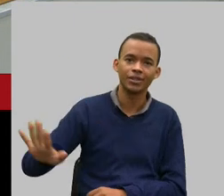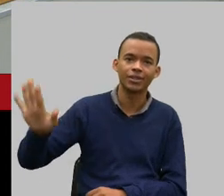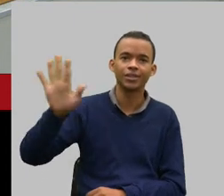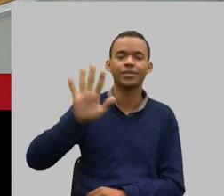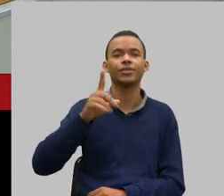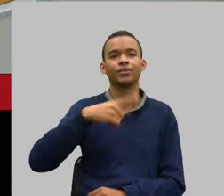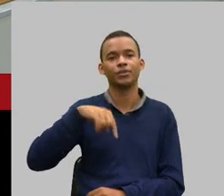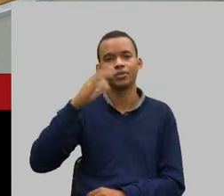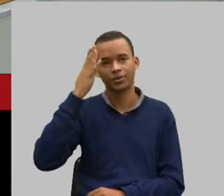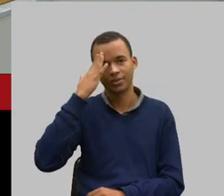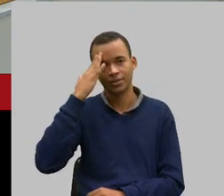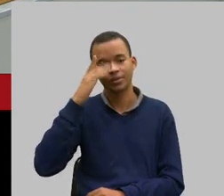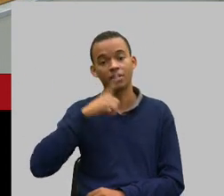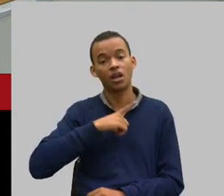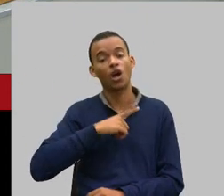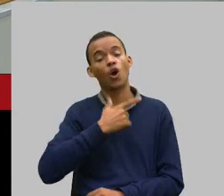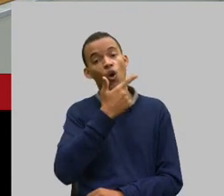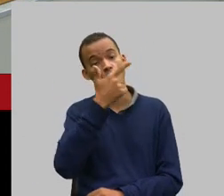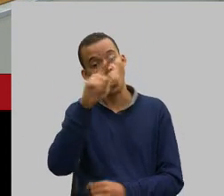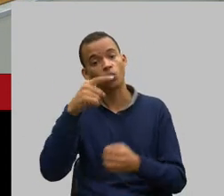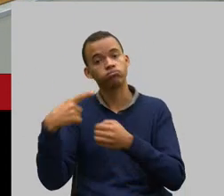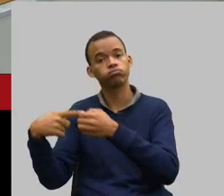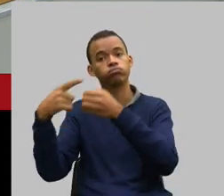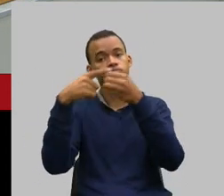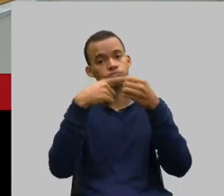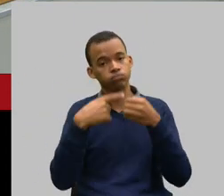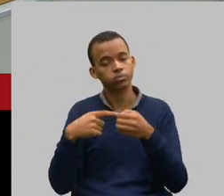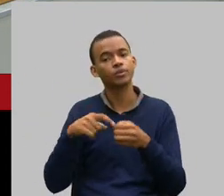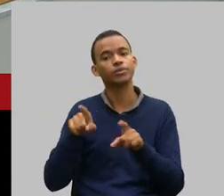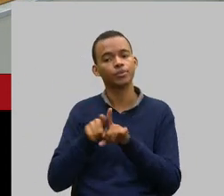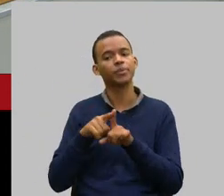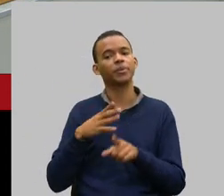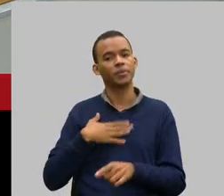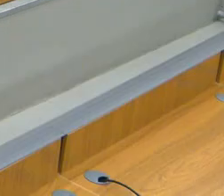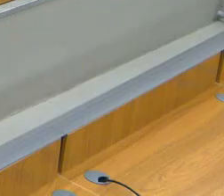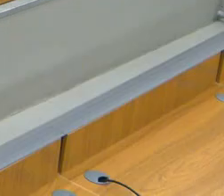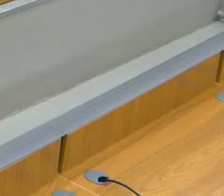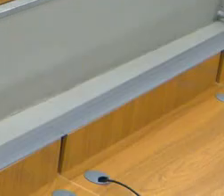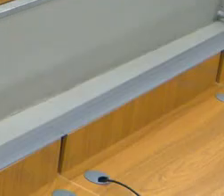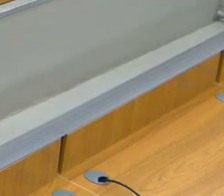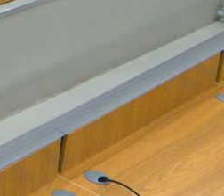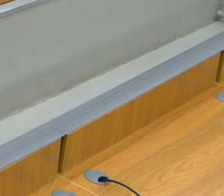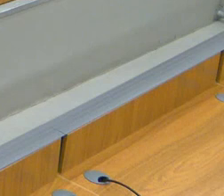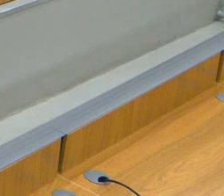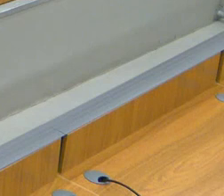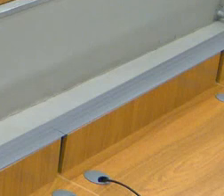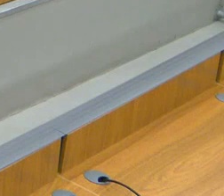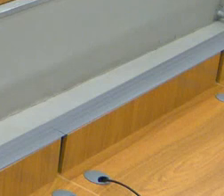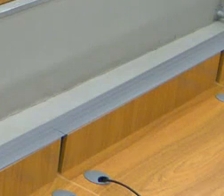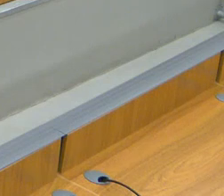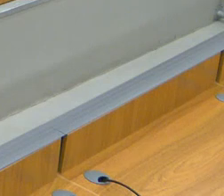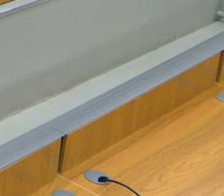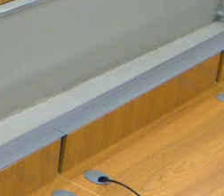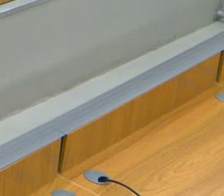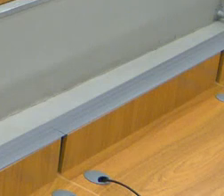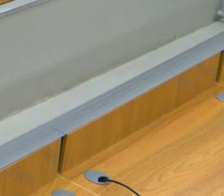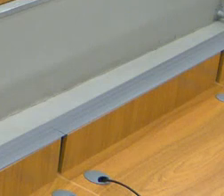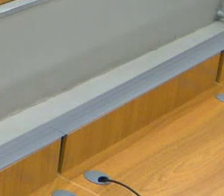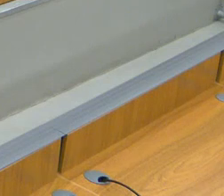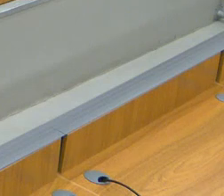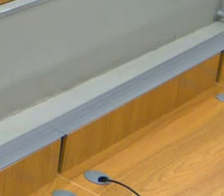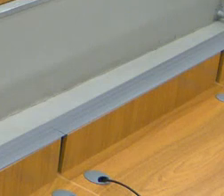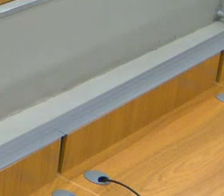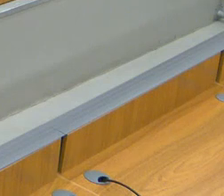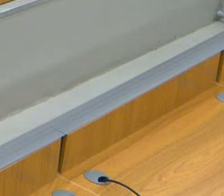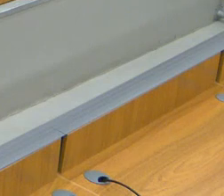todas as outras cidades do vetor Norte eu falo Inclusive a minha mãe é prefeita de vespaziano apresentaram inclusive terrenos para que a empresa fosse